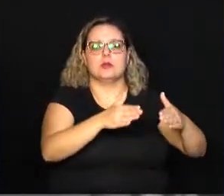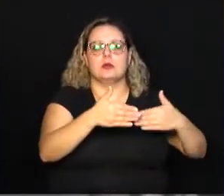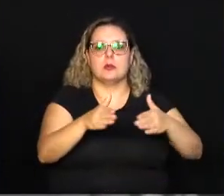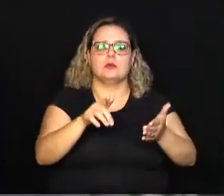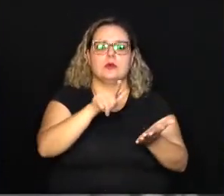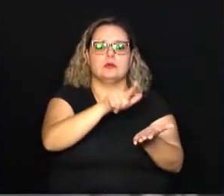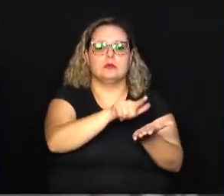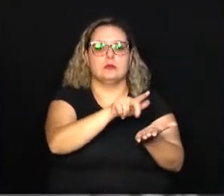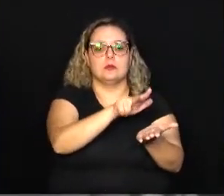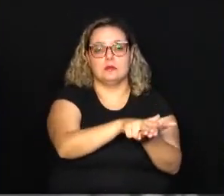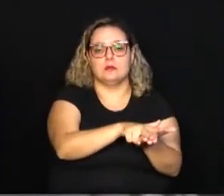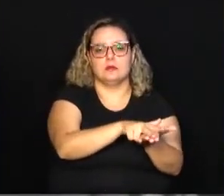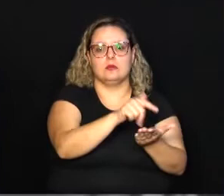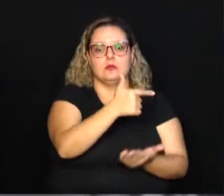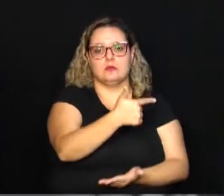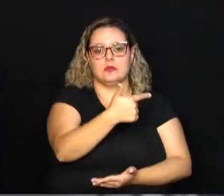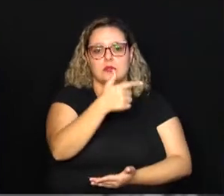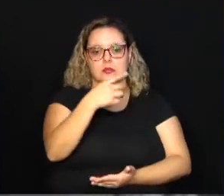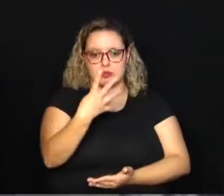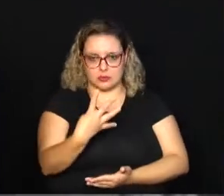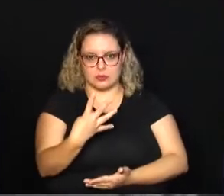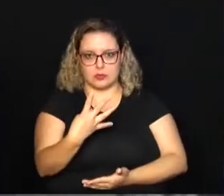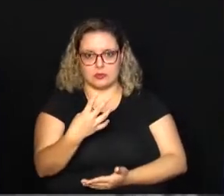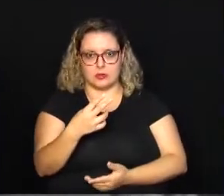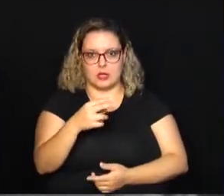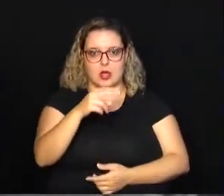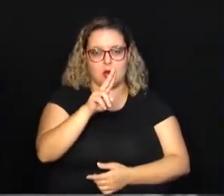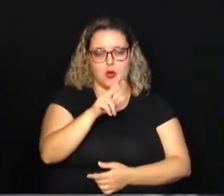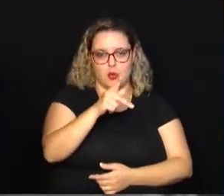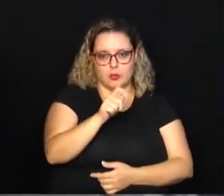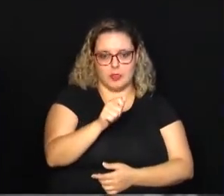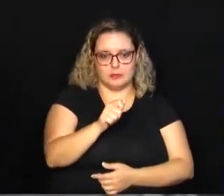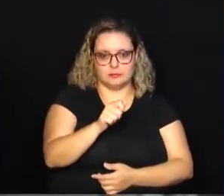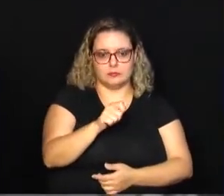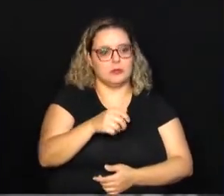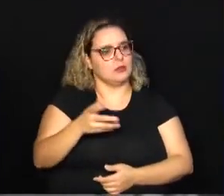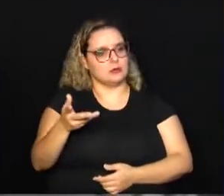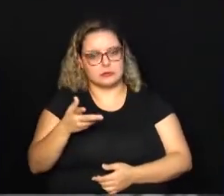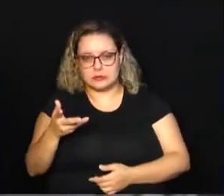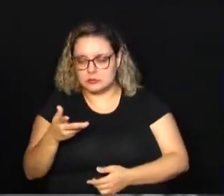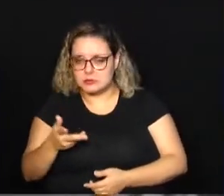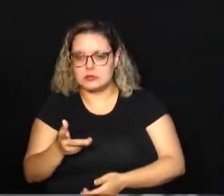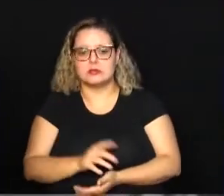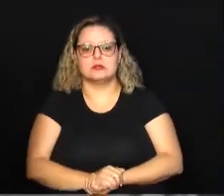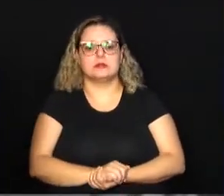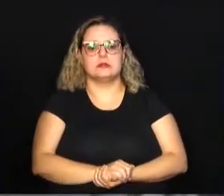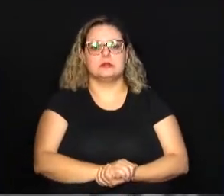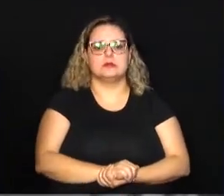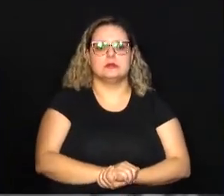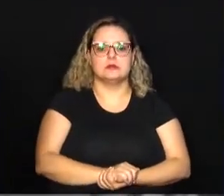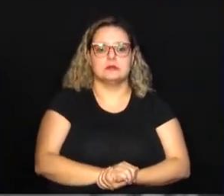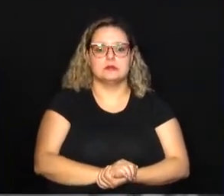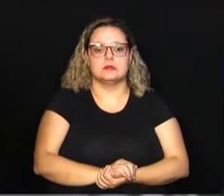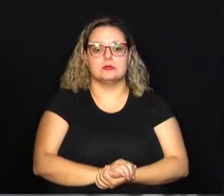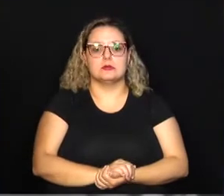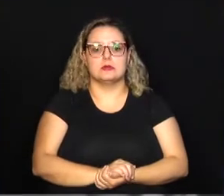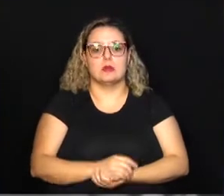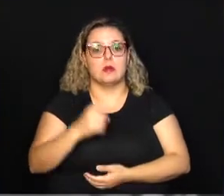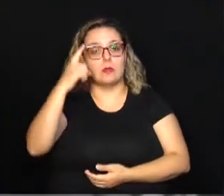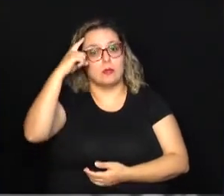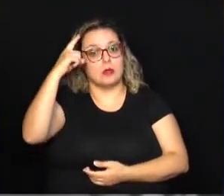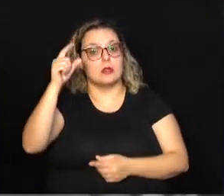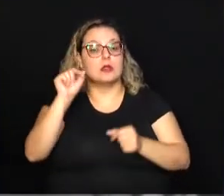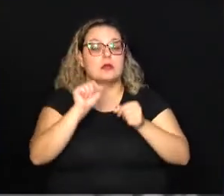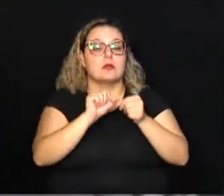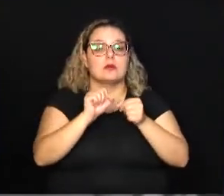UPA Anchieta Metropolitana. E estamos andando, quer dizer, então, esse é um panorama do que nós estamos fazendo. E